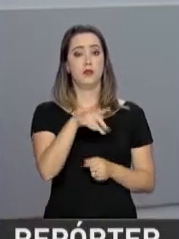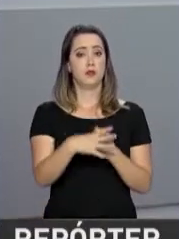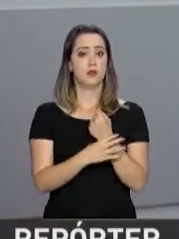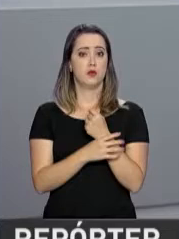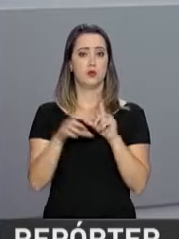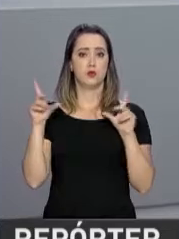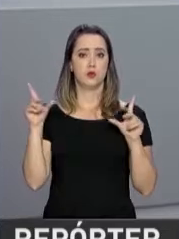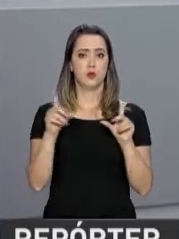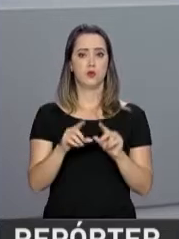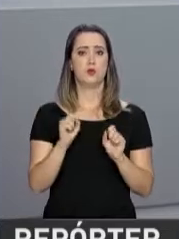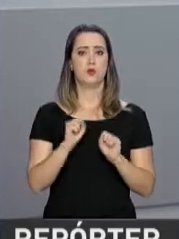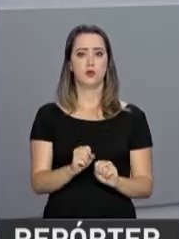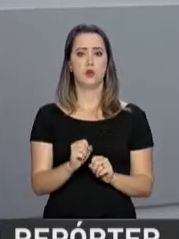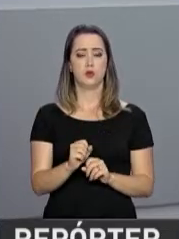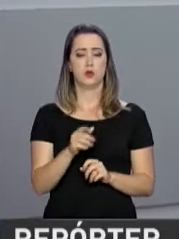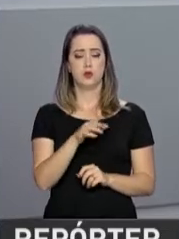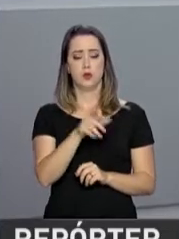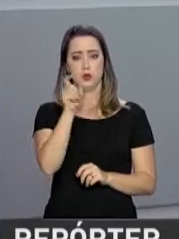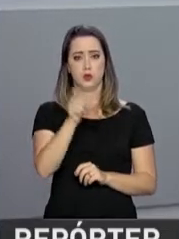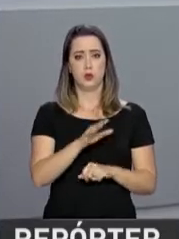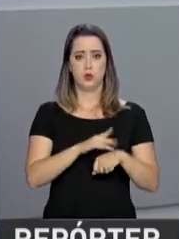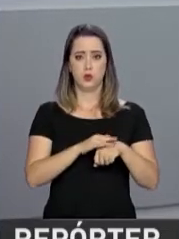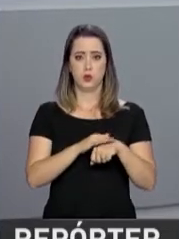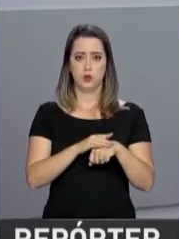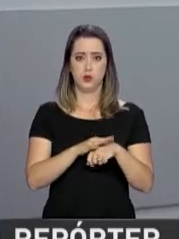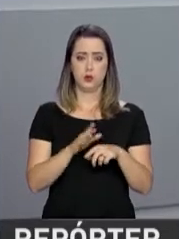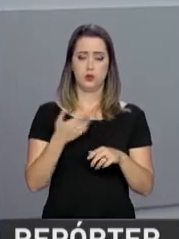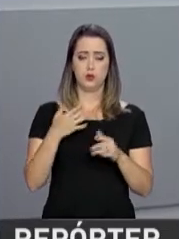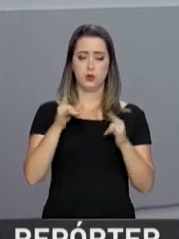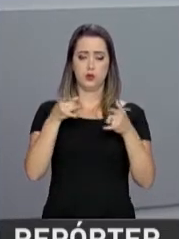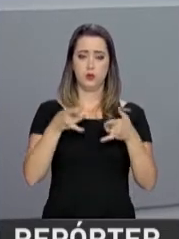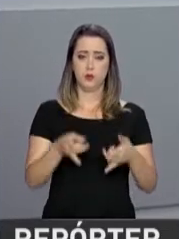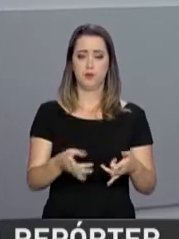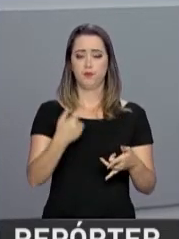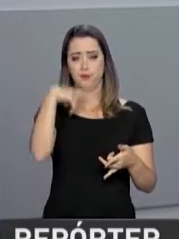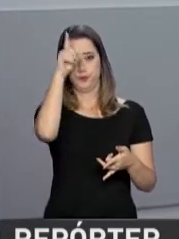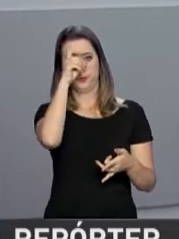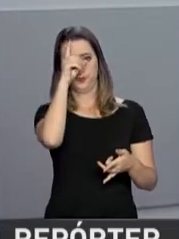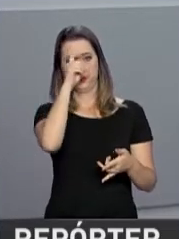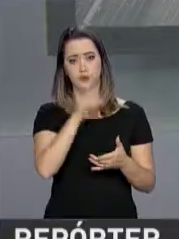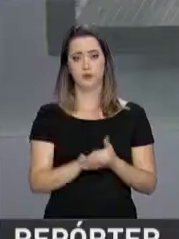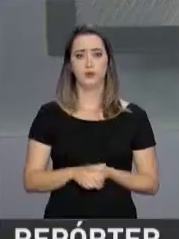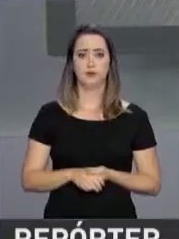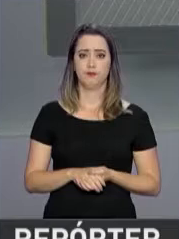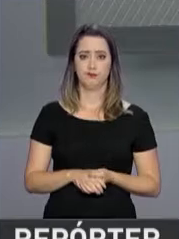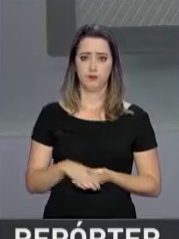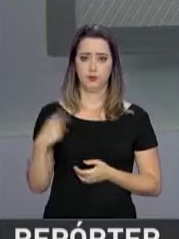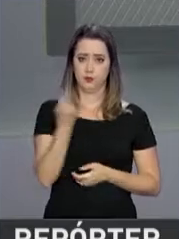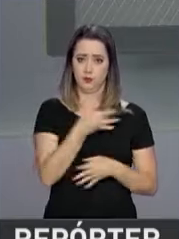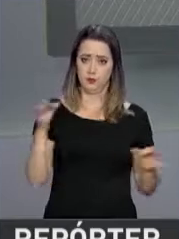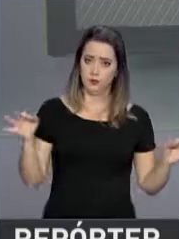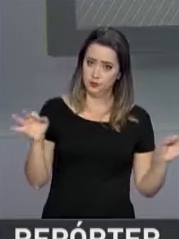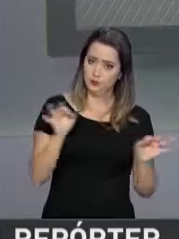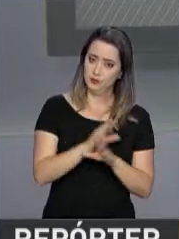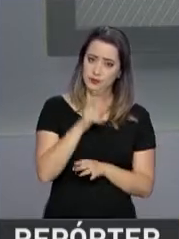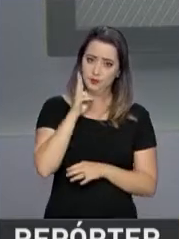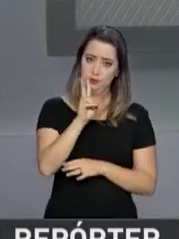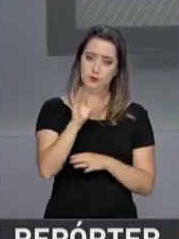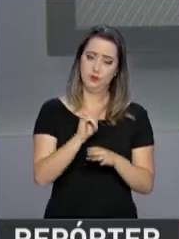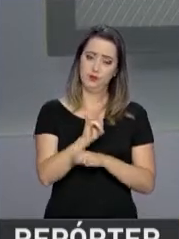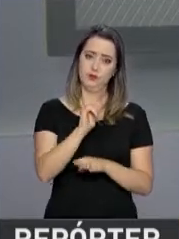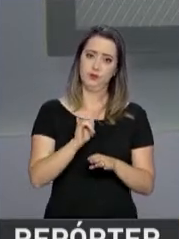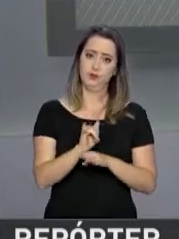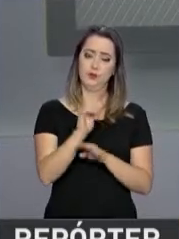e reduz a possibilidade de casos graves da doença e internações a gente fica por aqui você pode